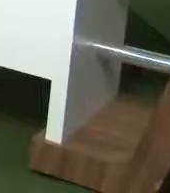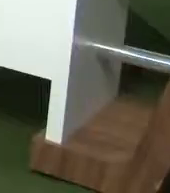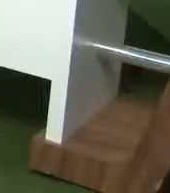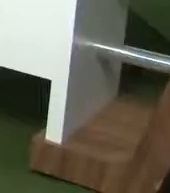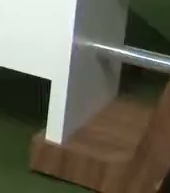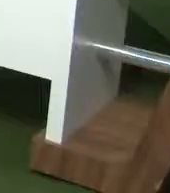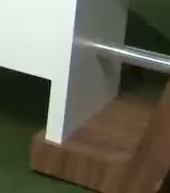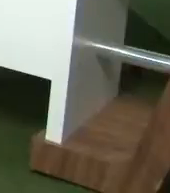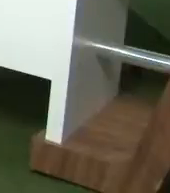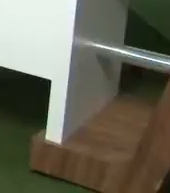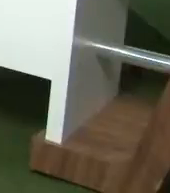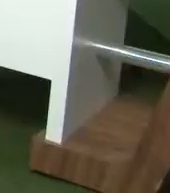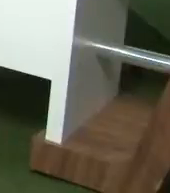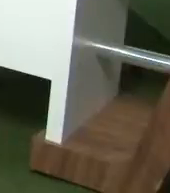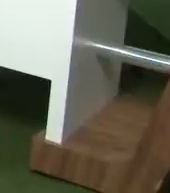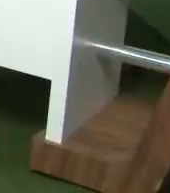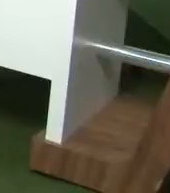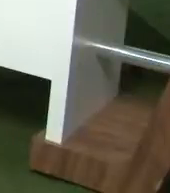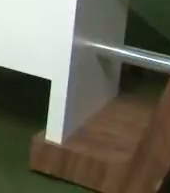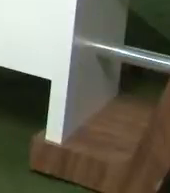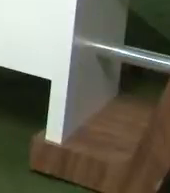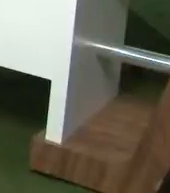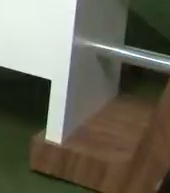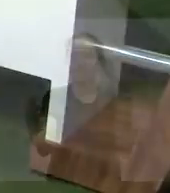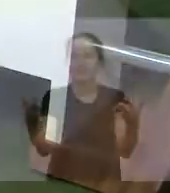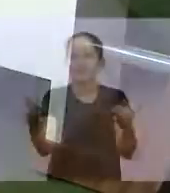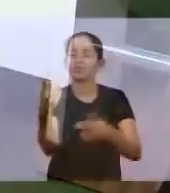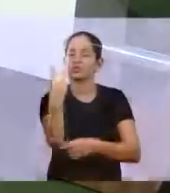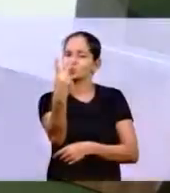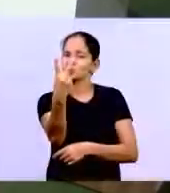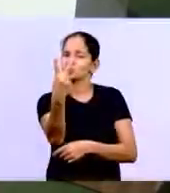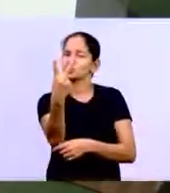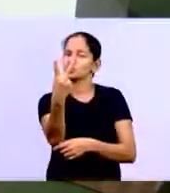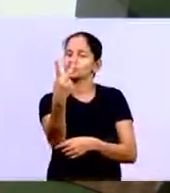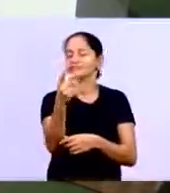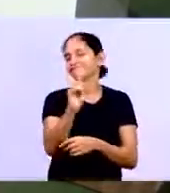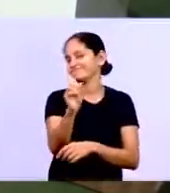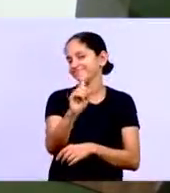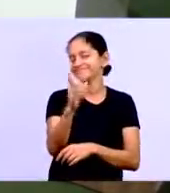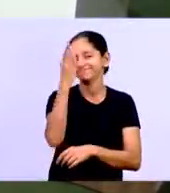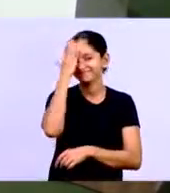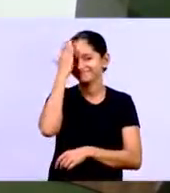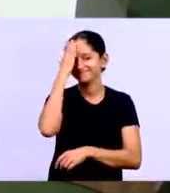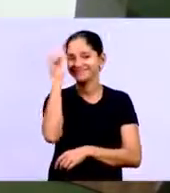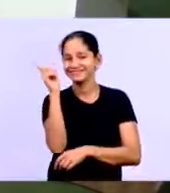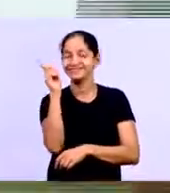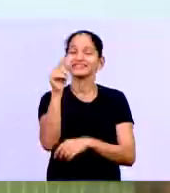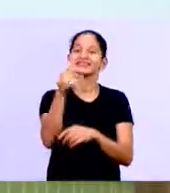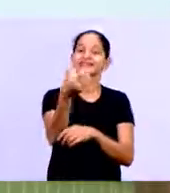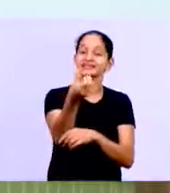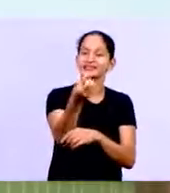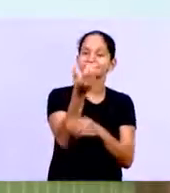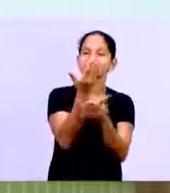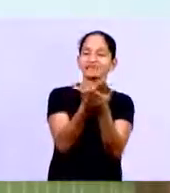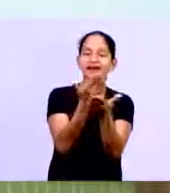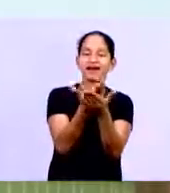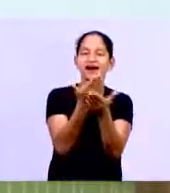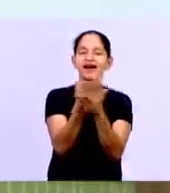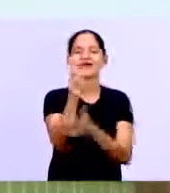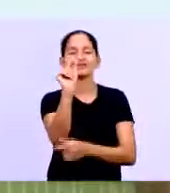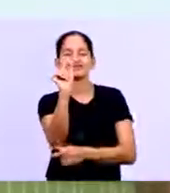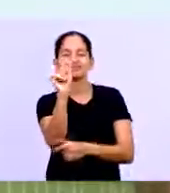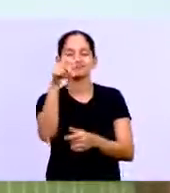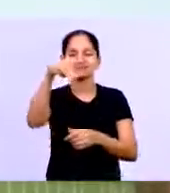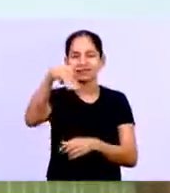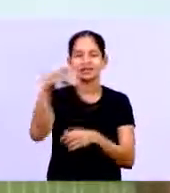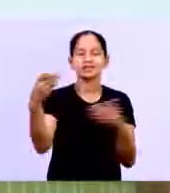próximo do fim da disciplina. Achei que ia pegar só mais Rafael. duas, cara. É isso, achei que ia pegar o Rafael. Estamos na nossa sexta teleaula de matemática financeira e